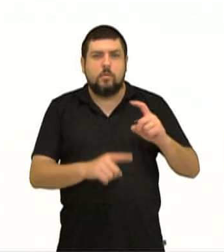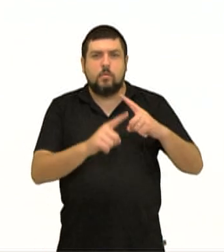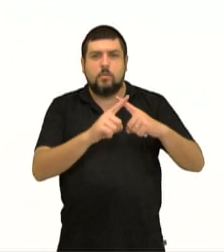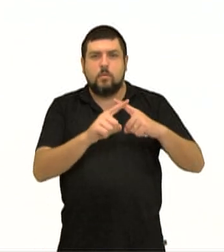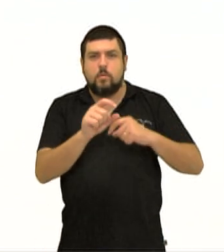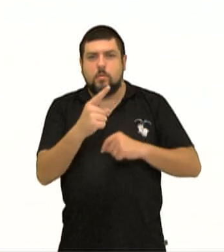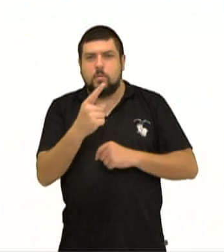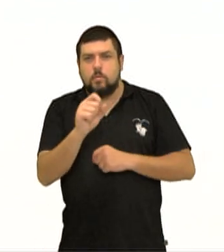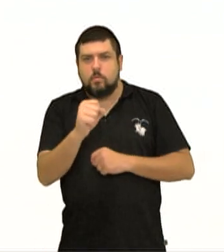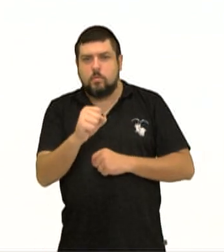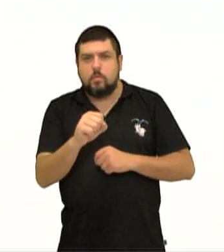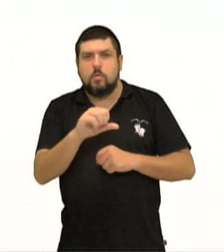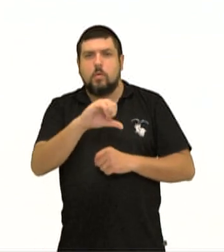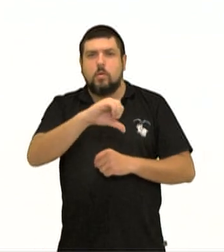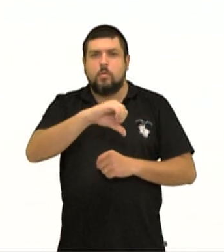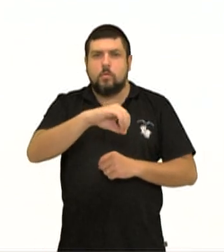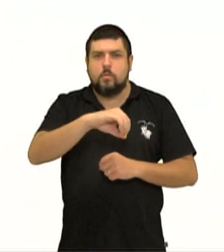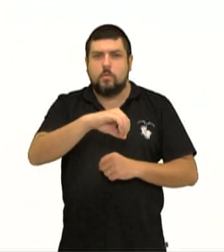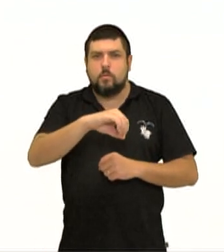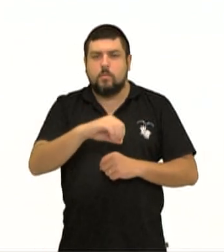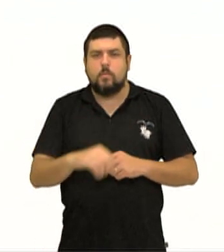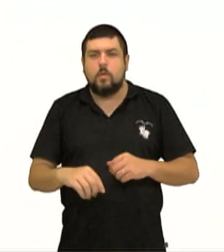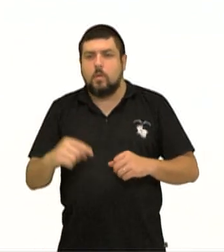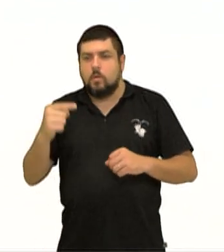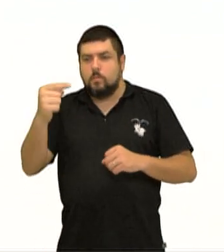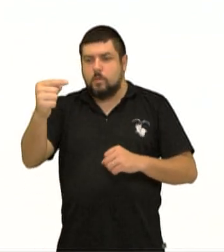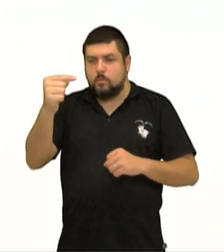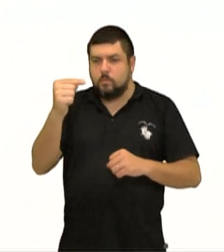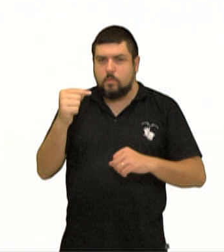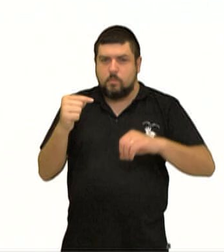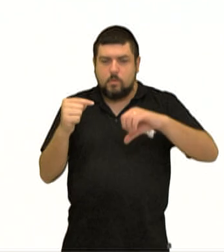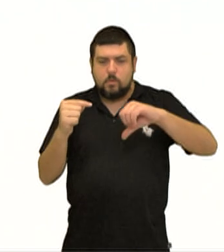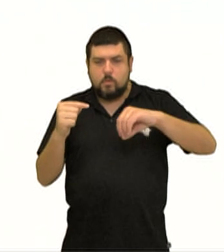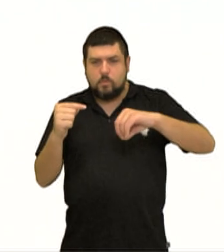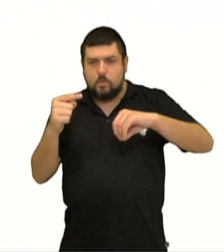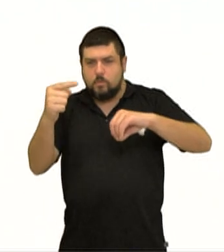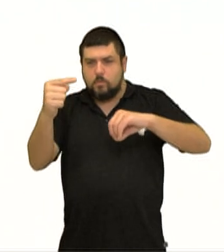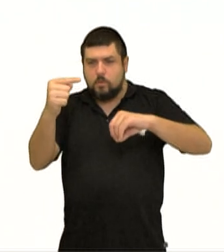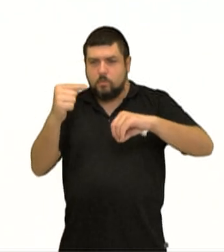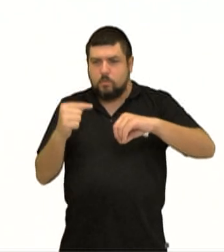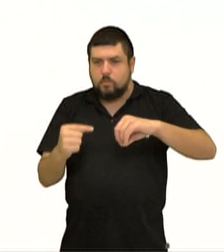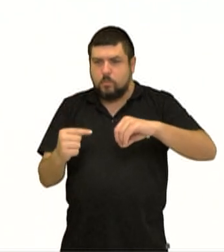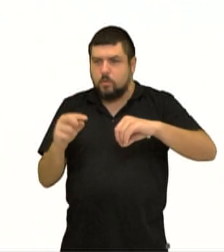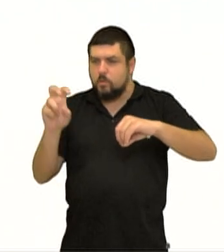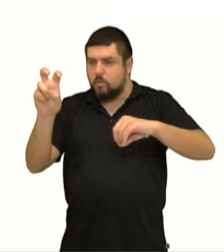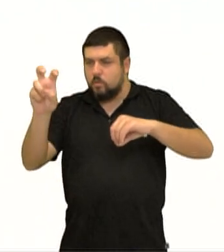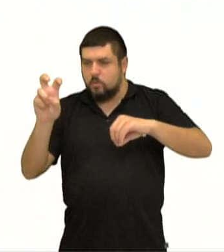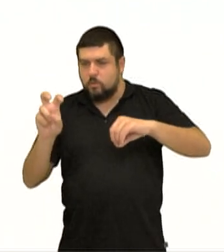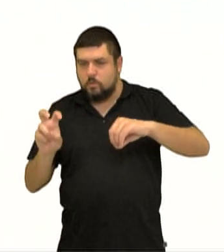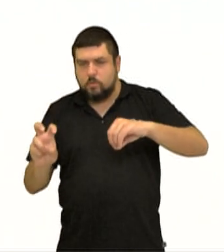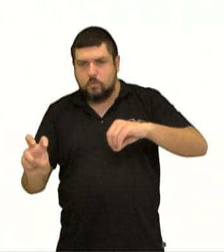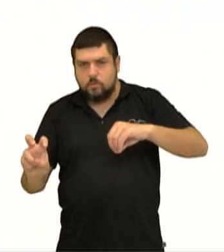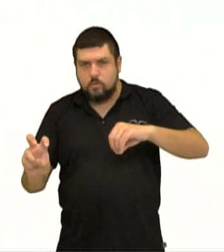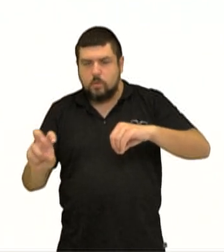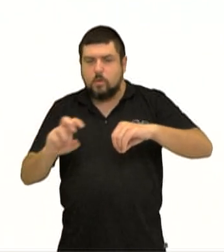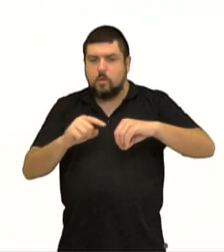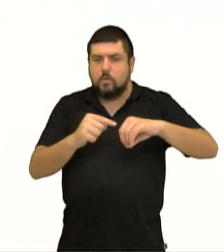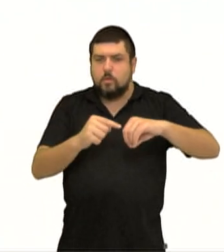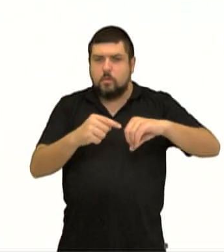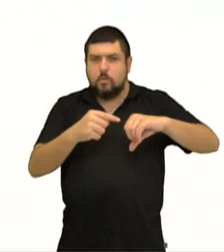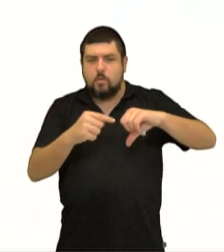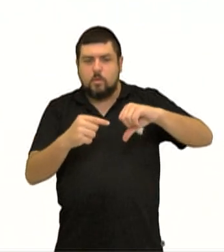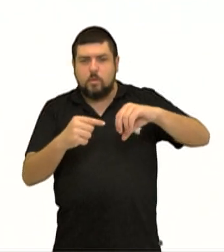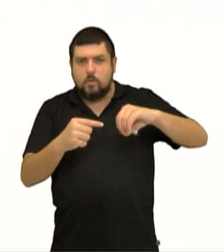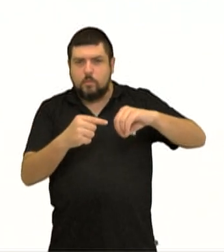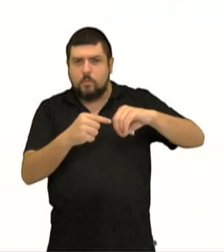90. Eu abaixo o sinal de menos e abaixo o sinal de 5. 90, o número 5.